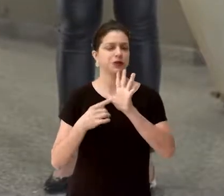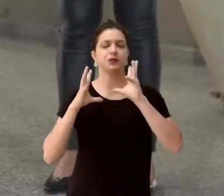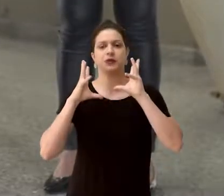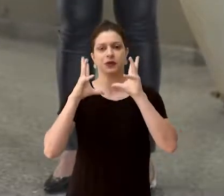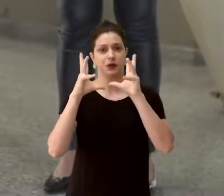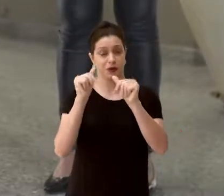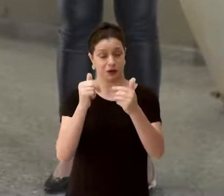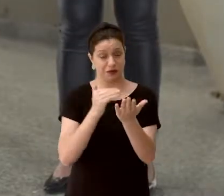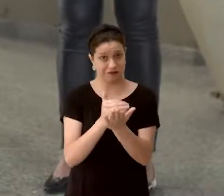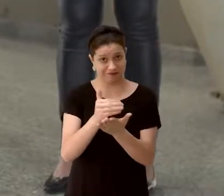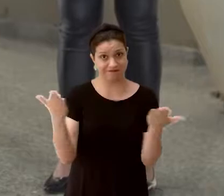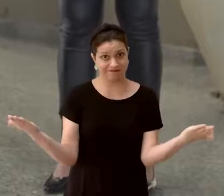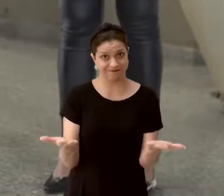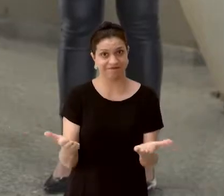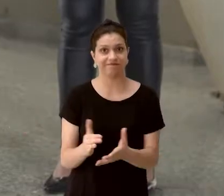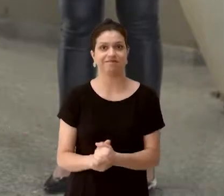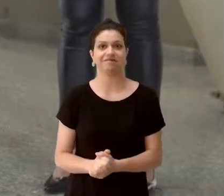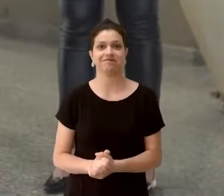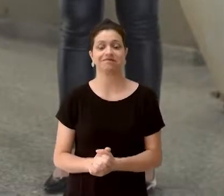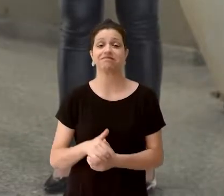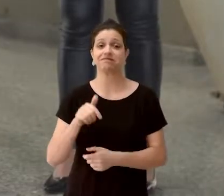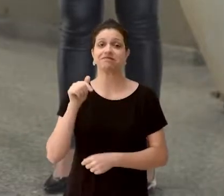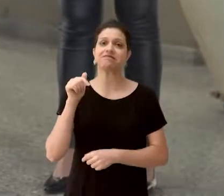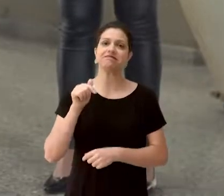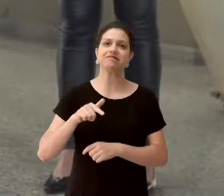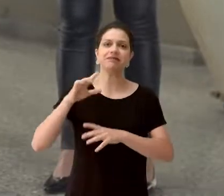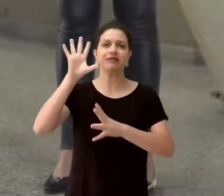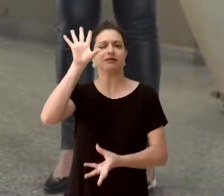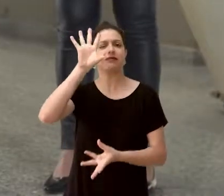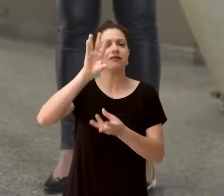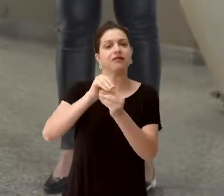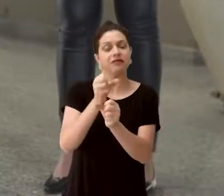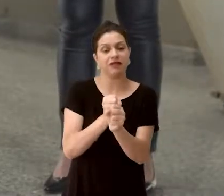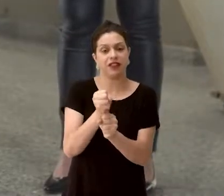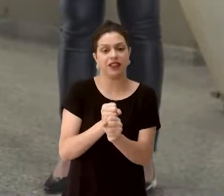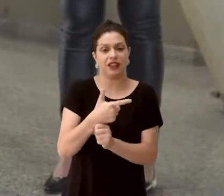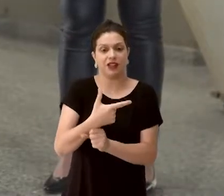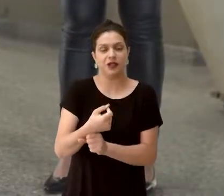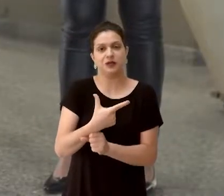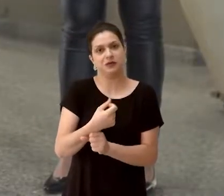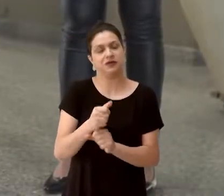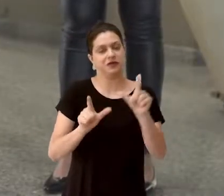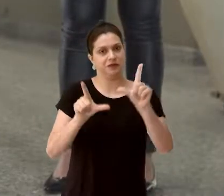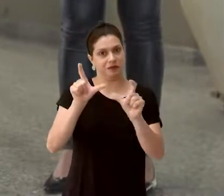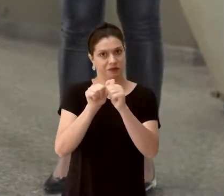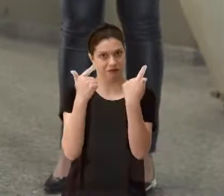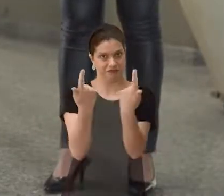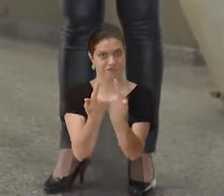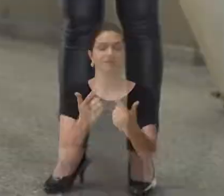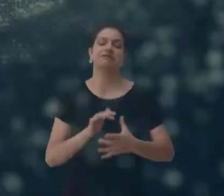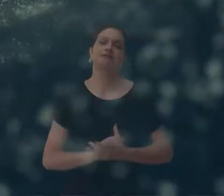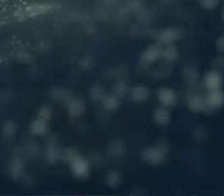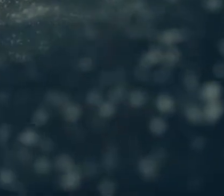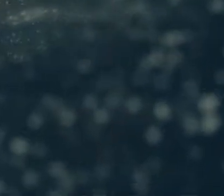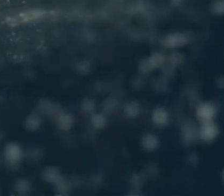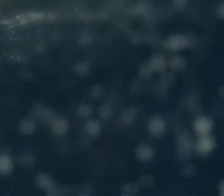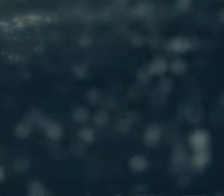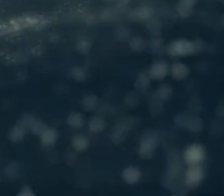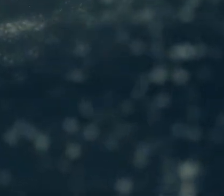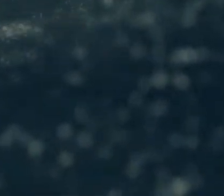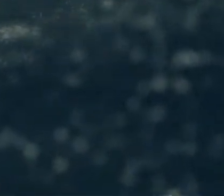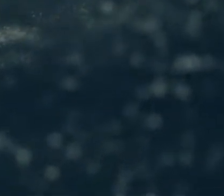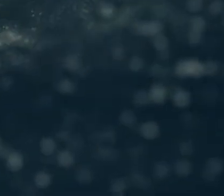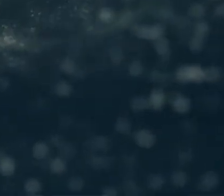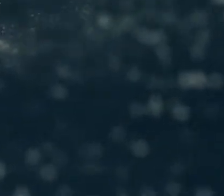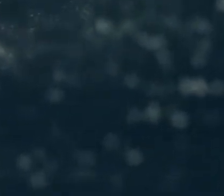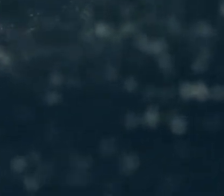mostrar tudo a partir de agora, aqui na retrospectiva do ano de 2020 na Alemes.